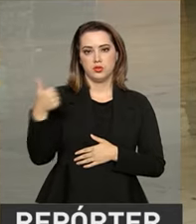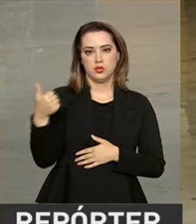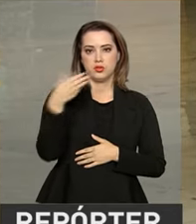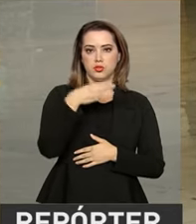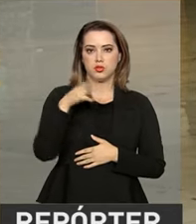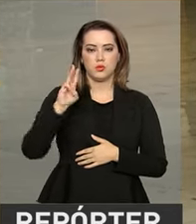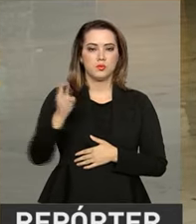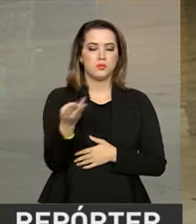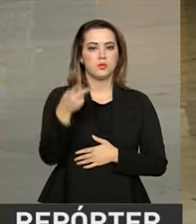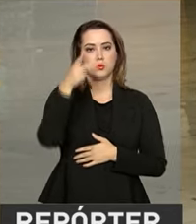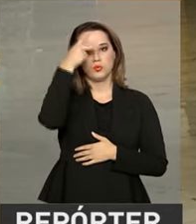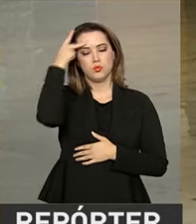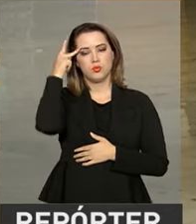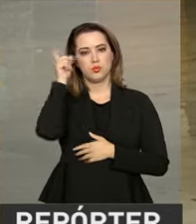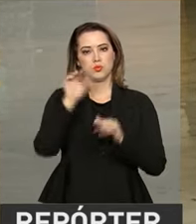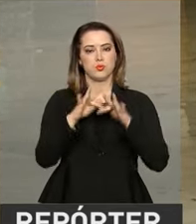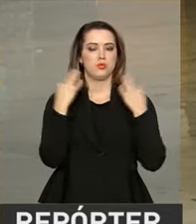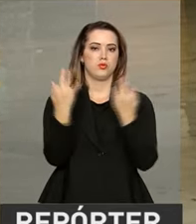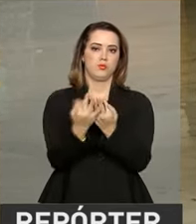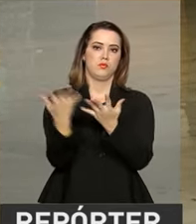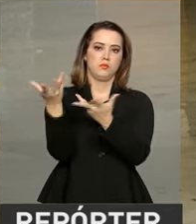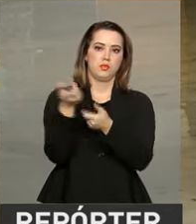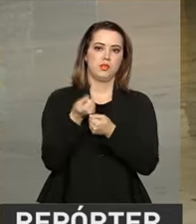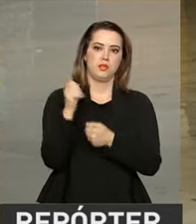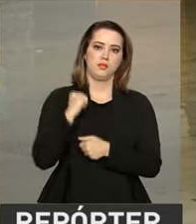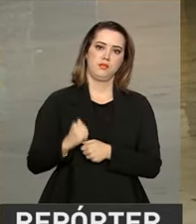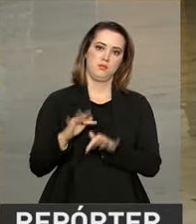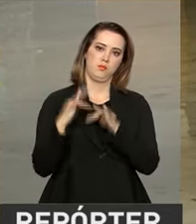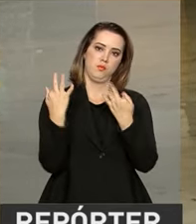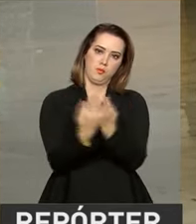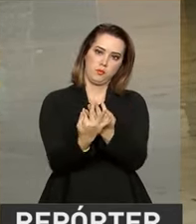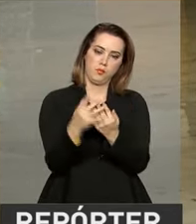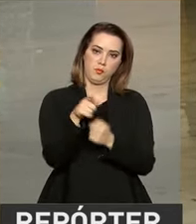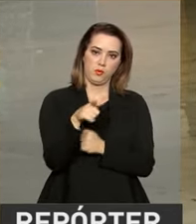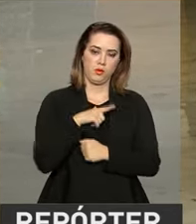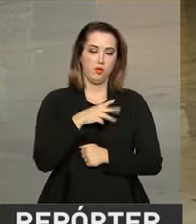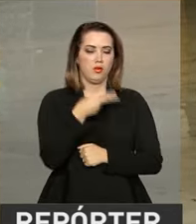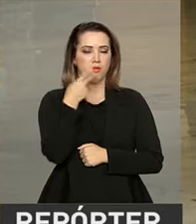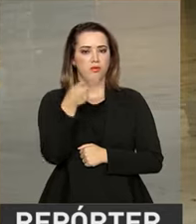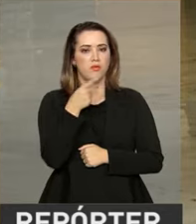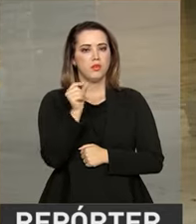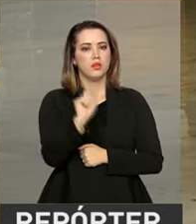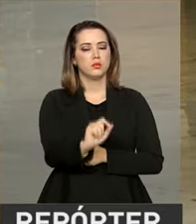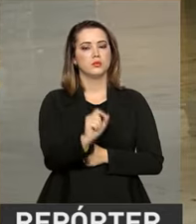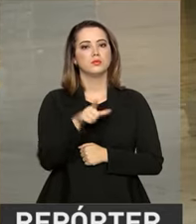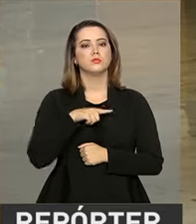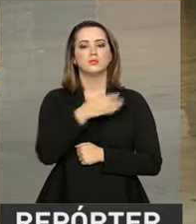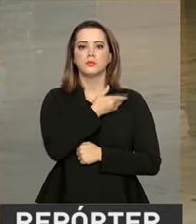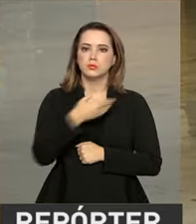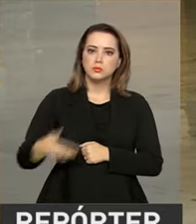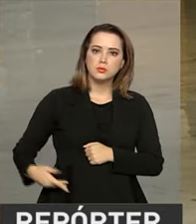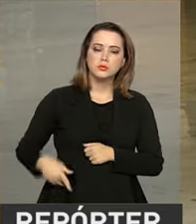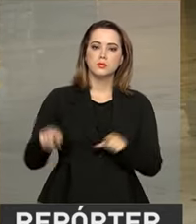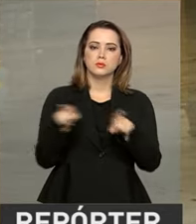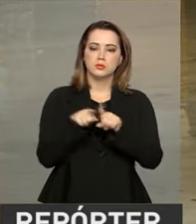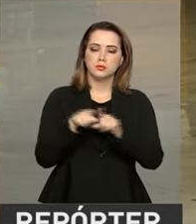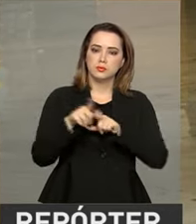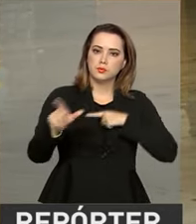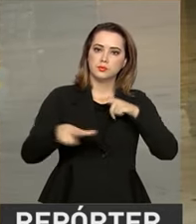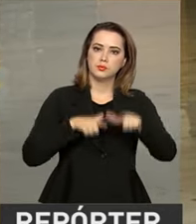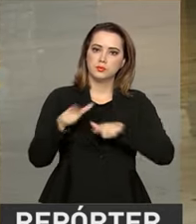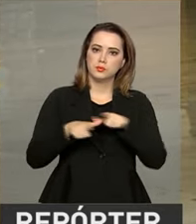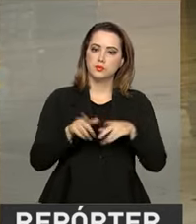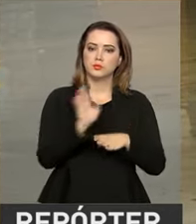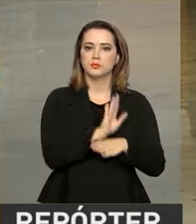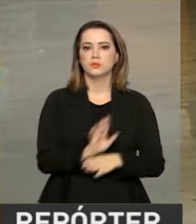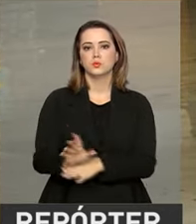no país recebem o benefício. O presidente em exercício, Michel Temer, afirmou que o governo também está trabalhando para